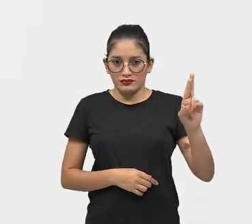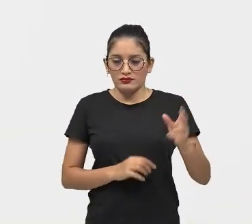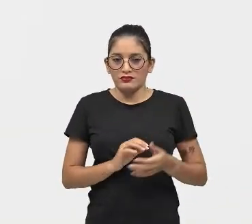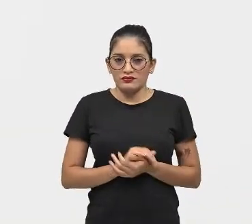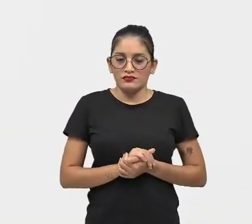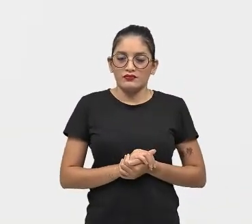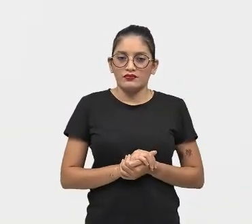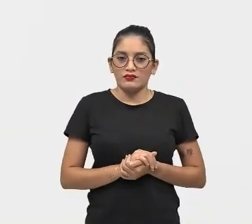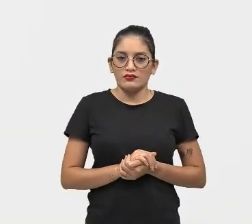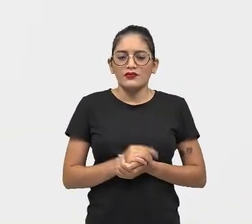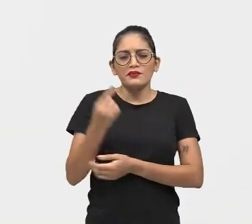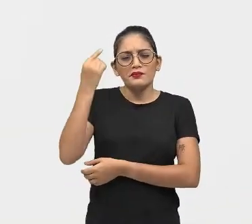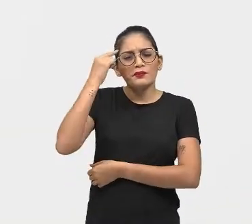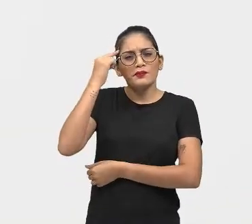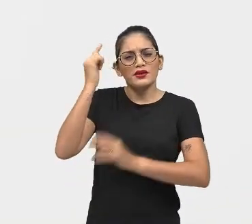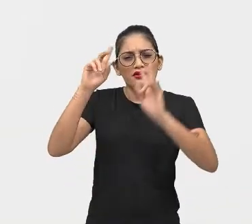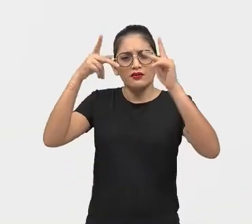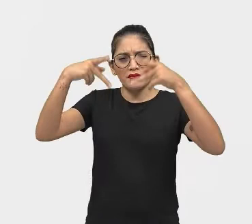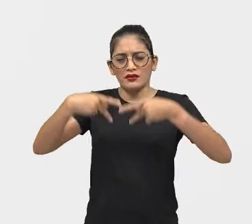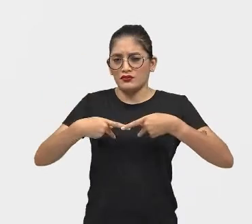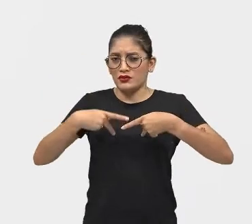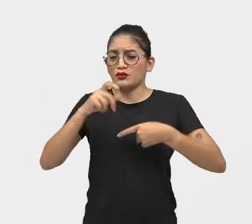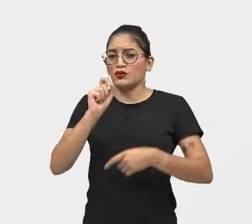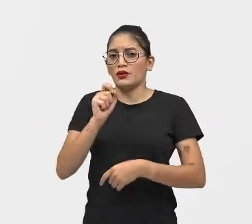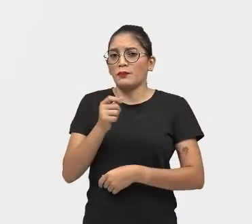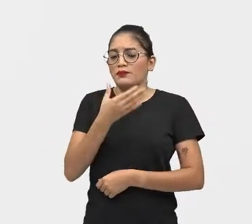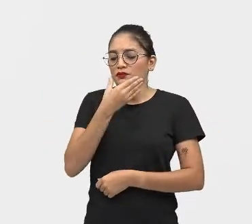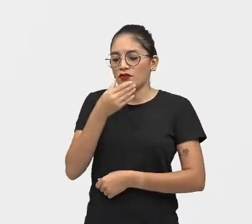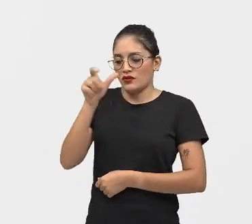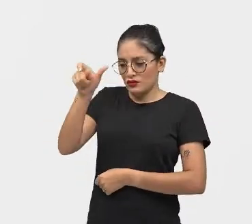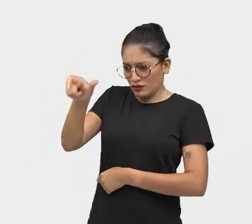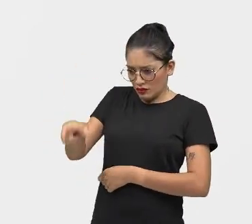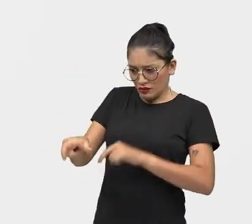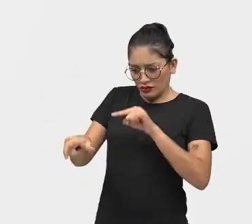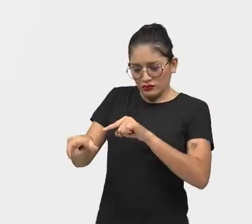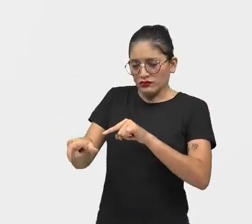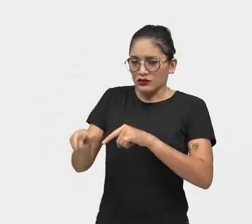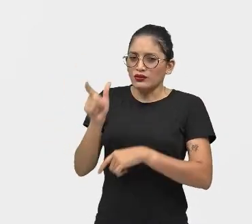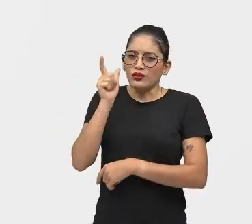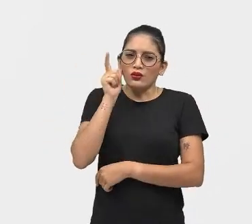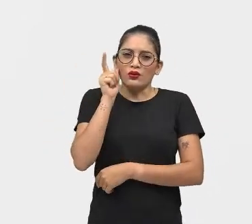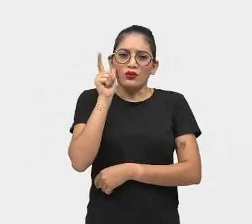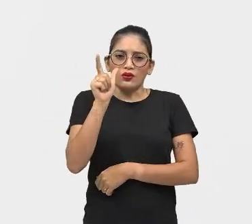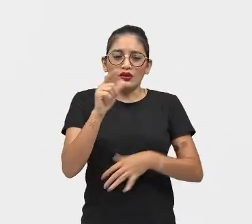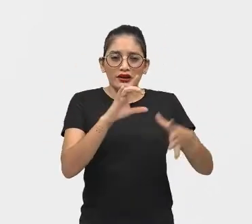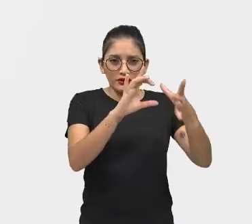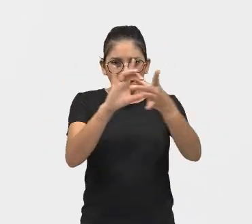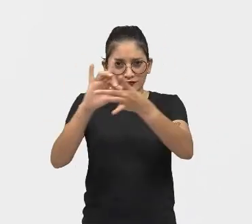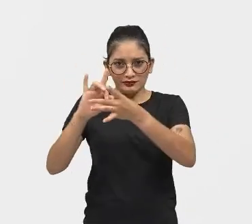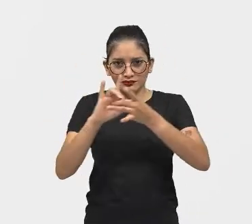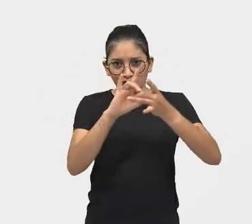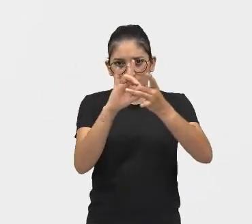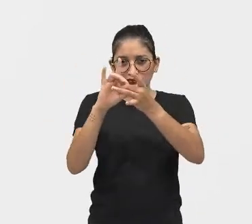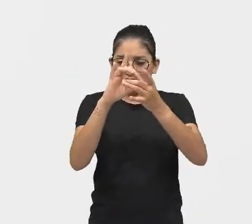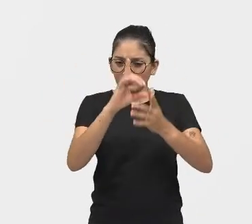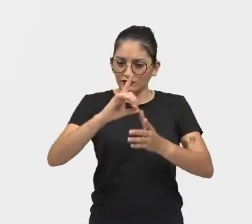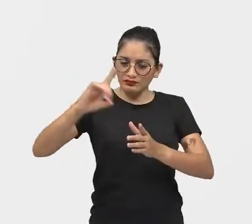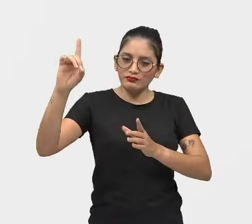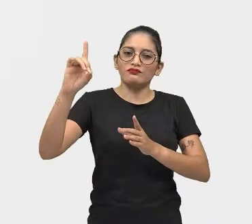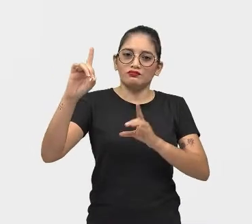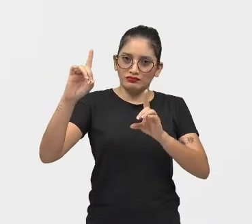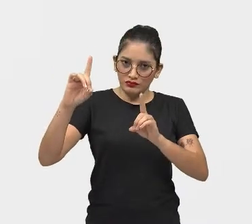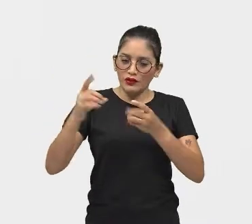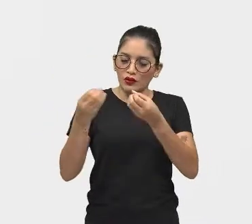humanidade, lá, o homem, ele alcança a união com o divino mediante